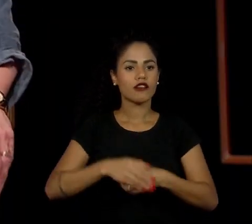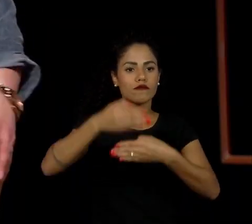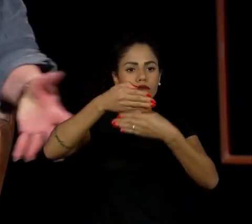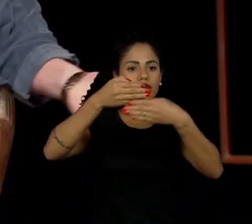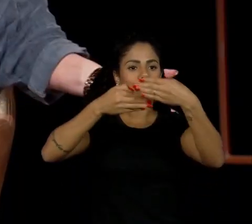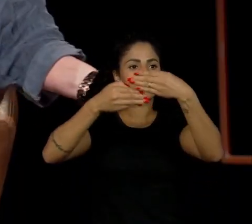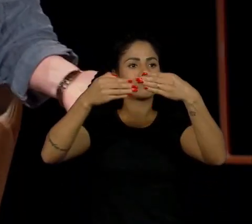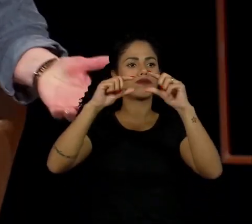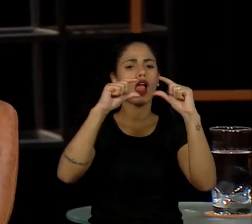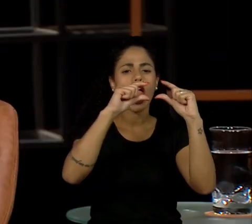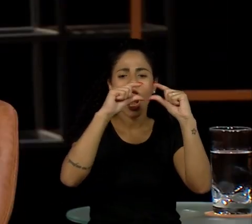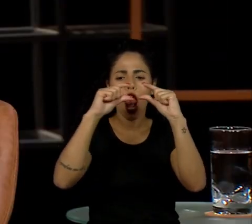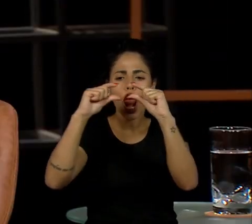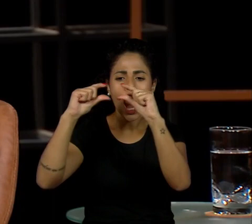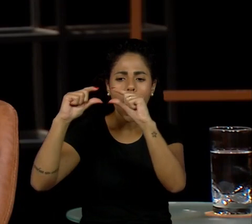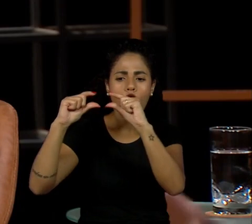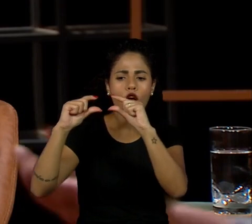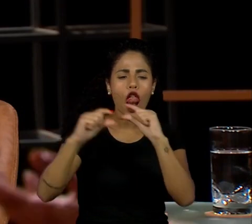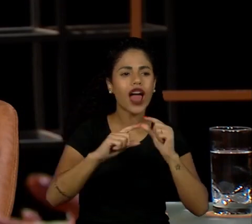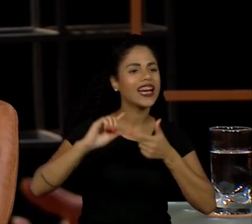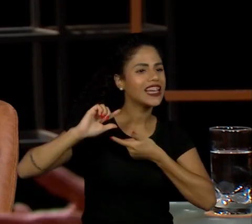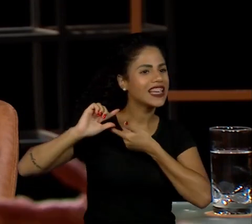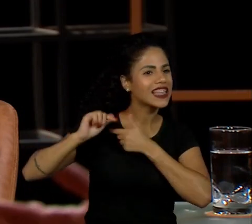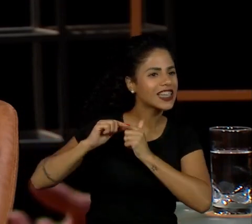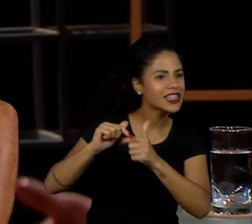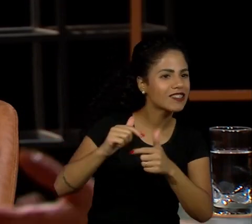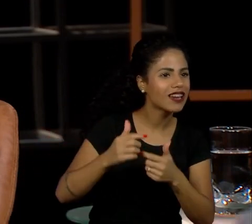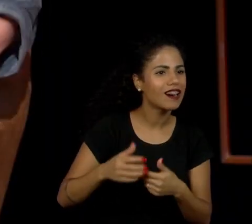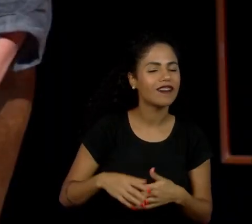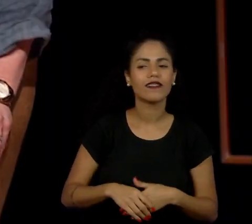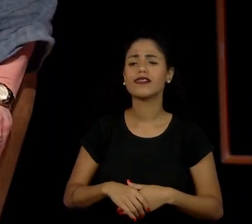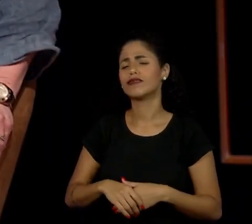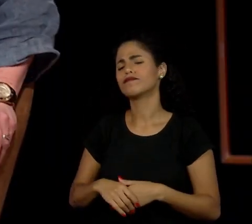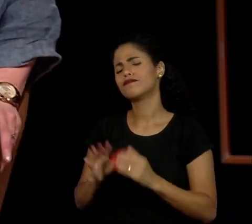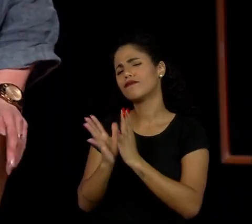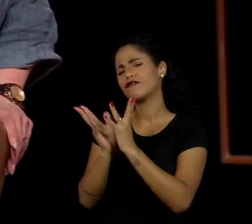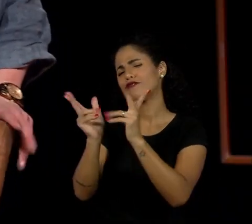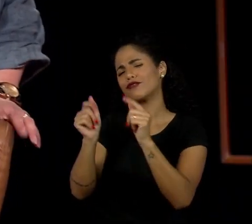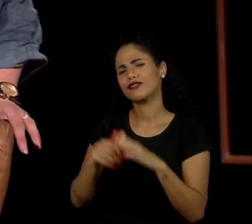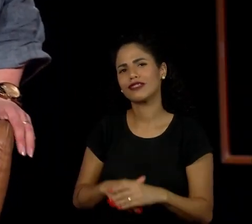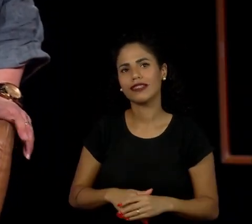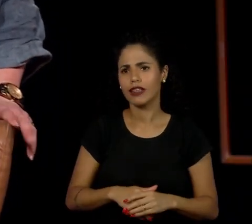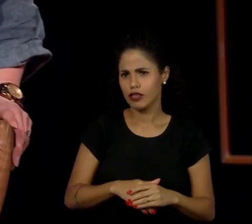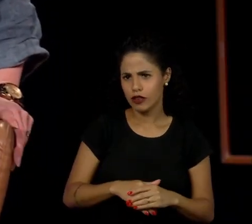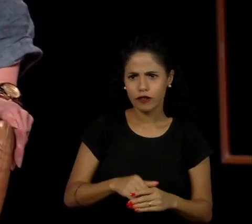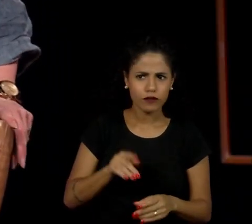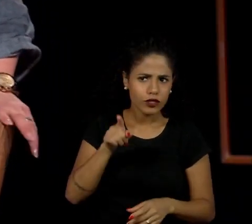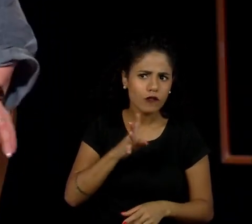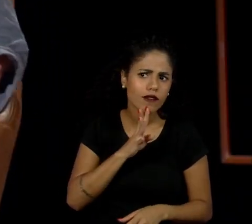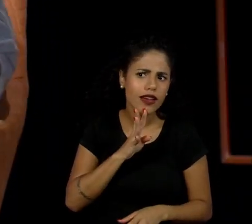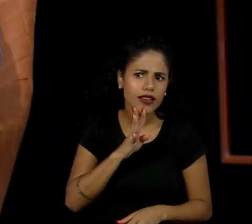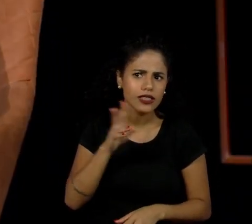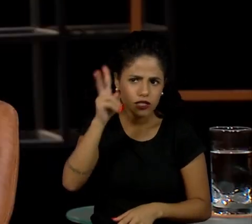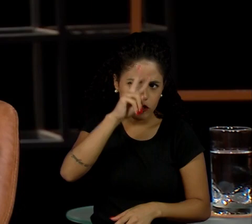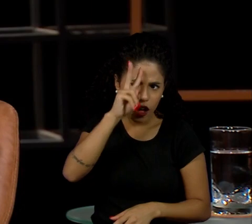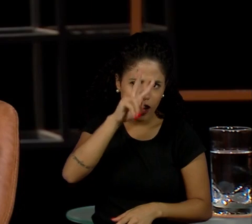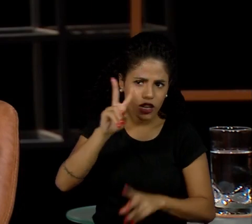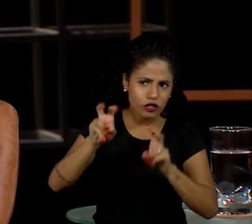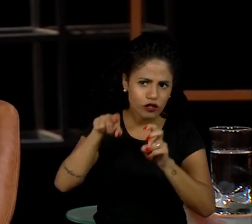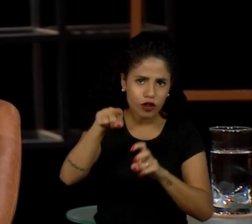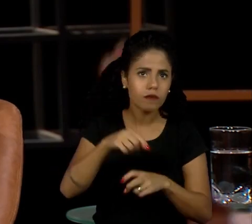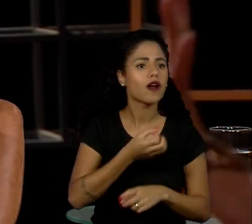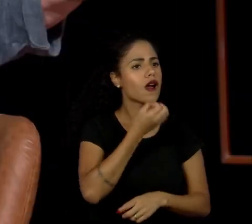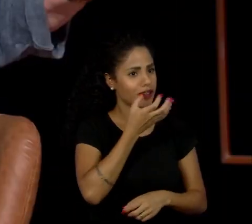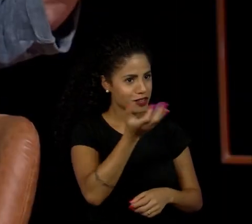quebradas, isso é uma das coisas mais tradicionais do Teatro de São Paulo. É maravilhoso. Você sabe a história delas? Sim. Mas é bom você contar